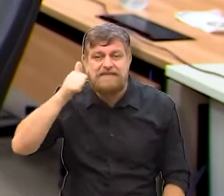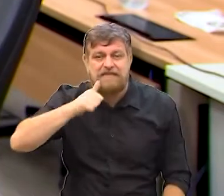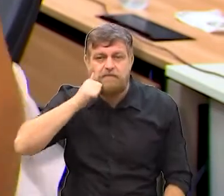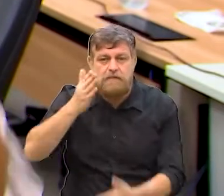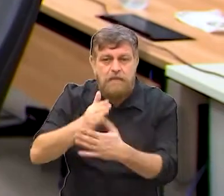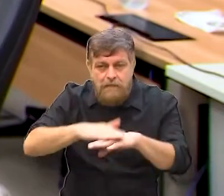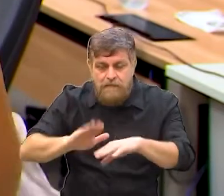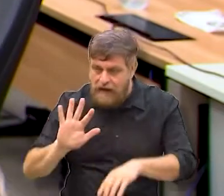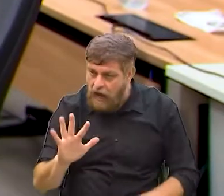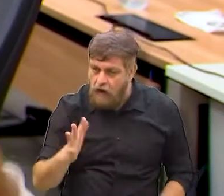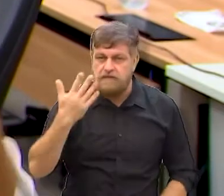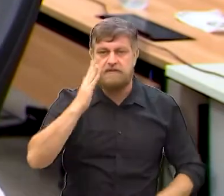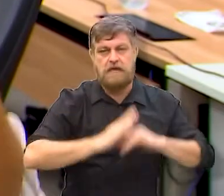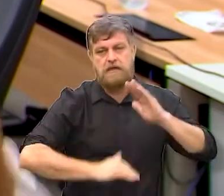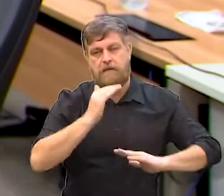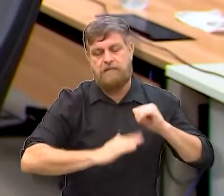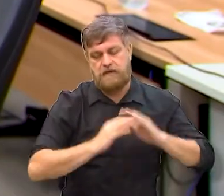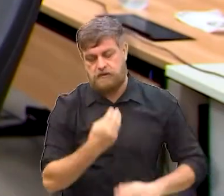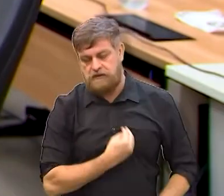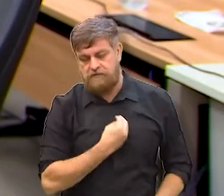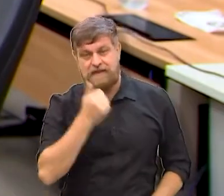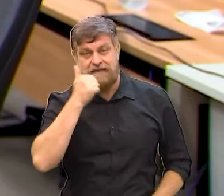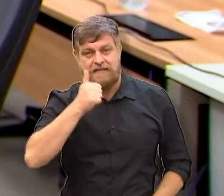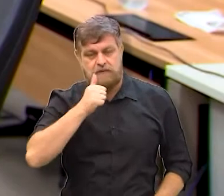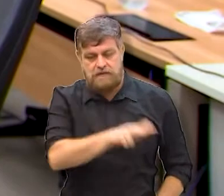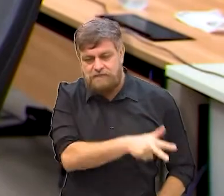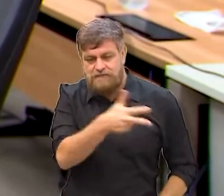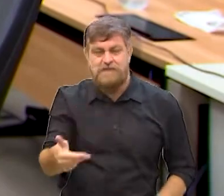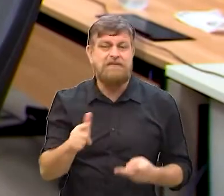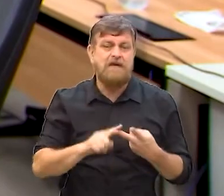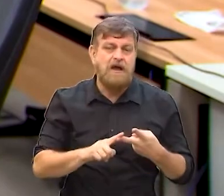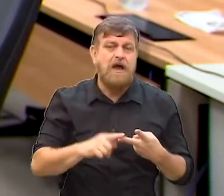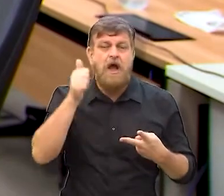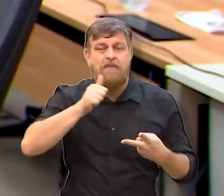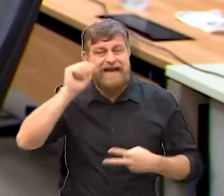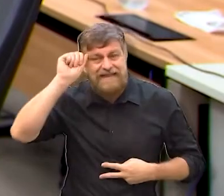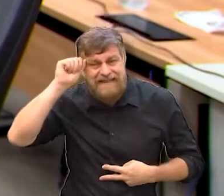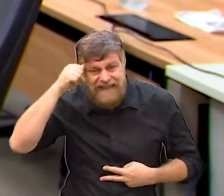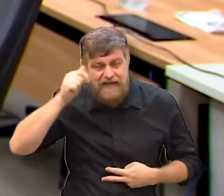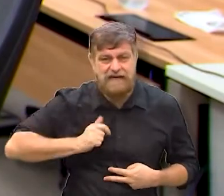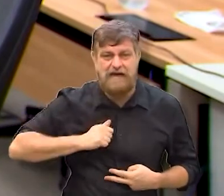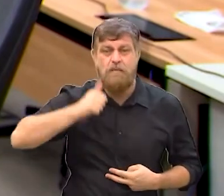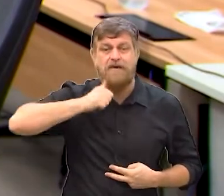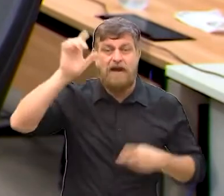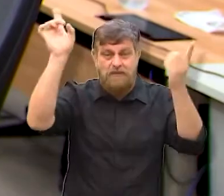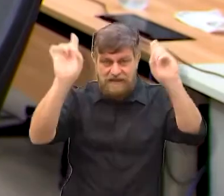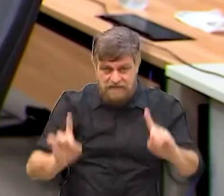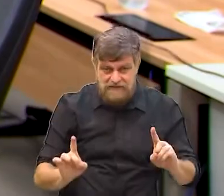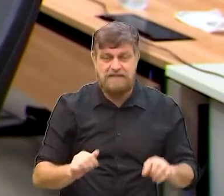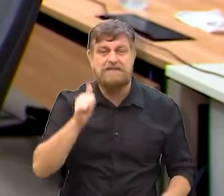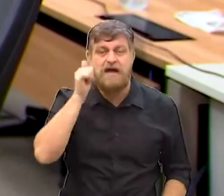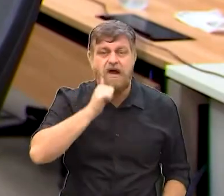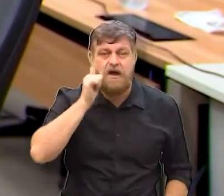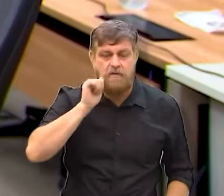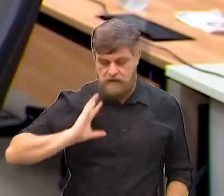que esse serviço seja uma realidade na vida das mulheres, na sua diversidade, mulheres periféricas, mulheres negras, mulheres com